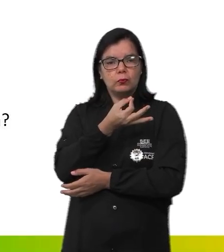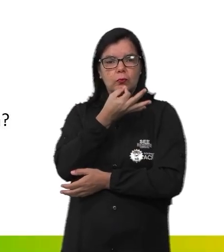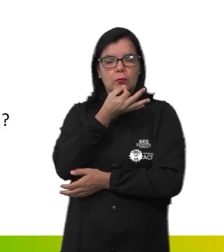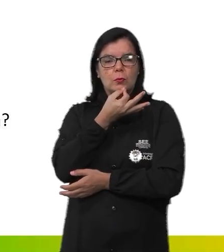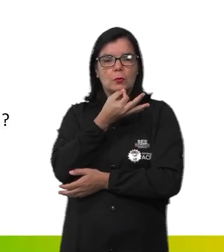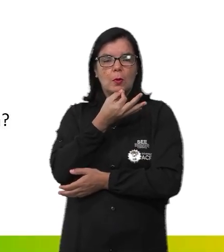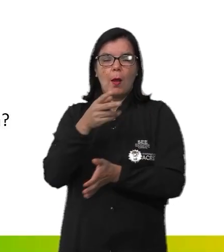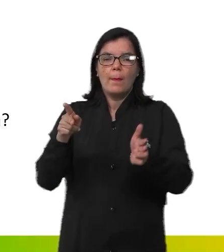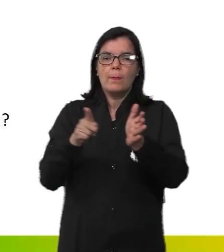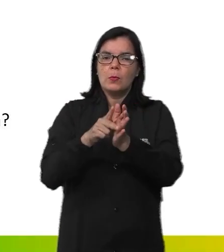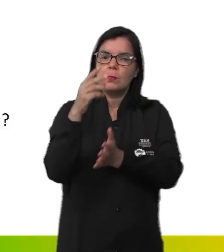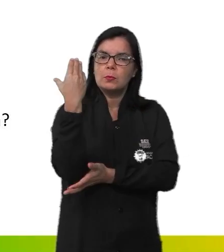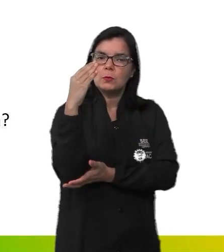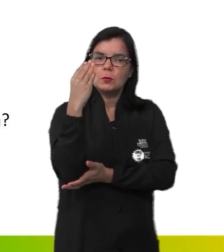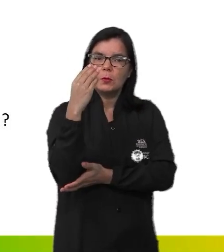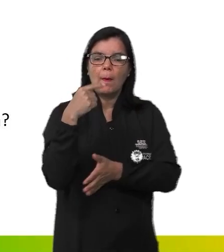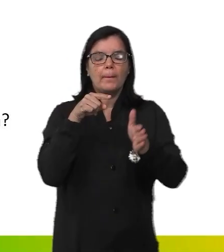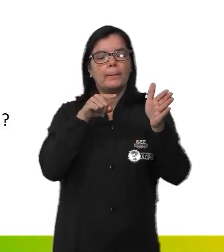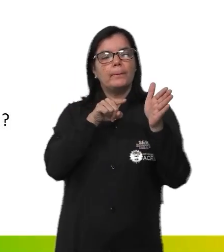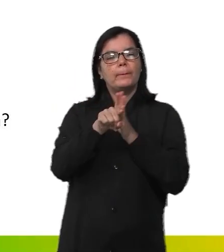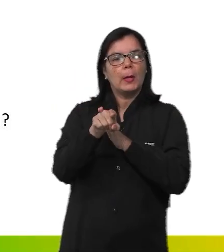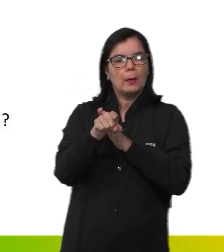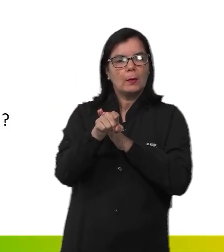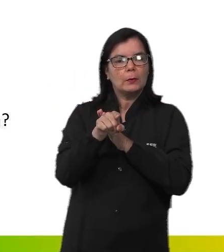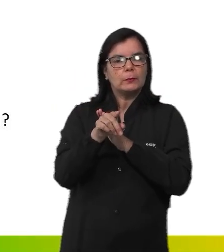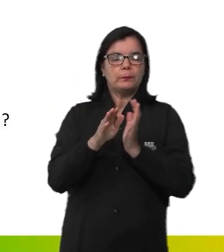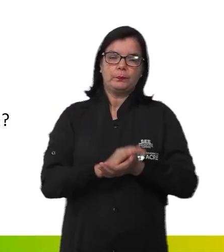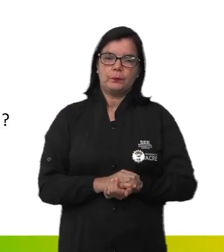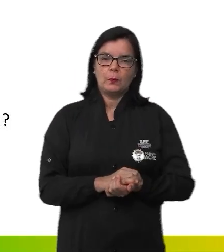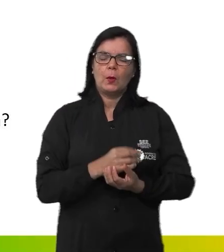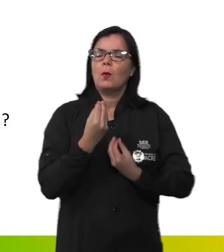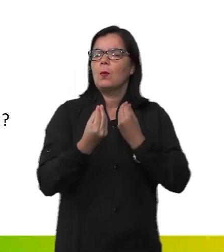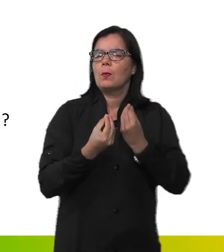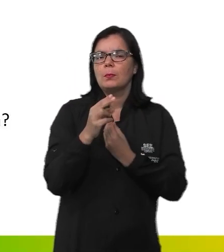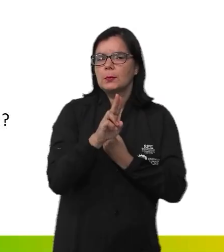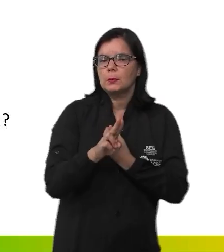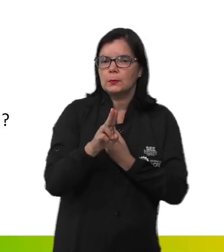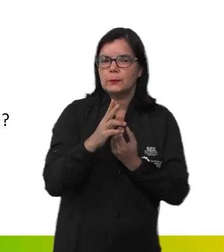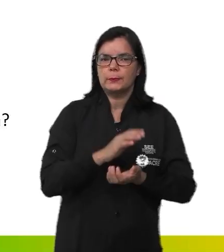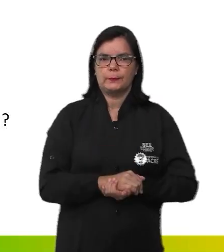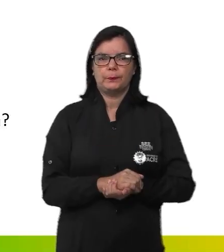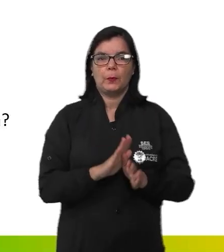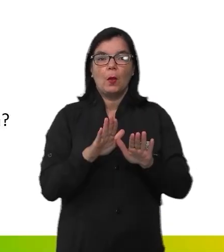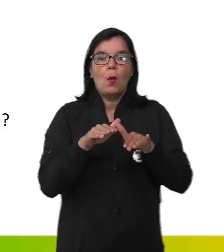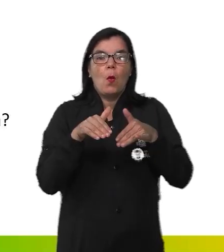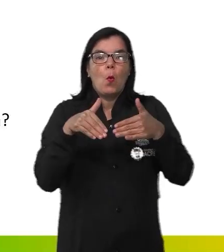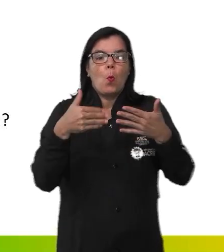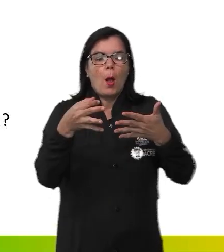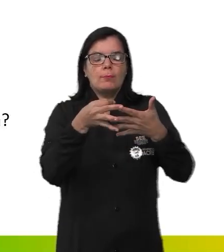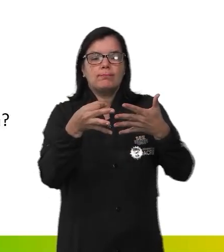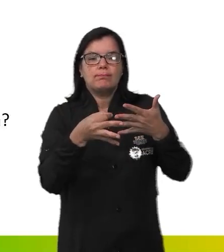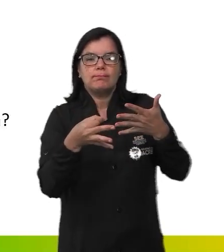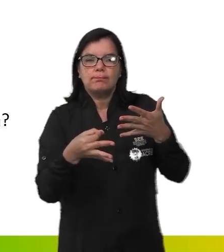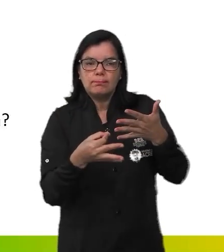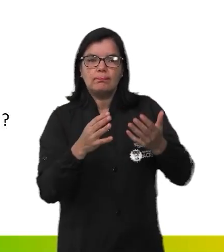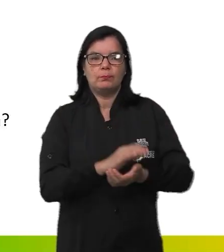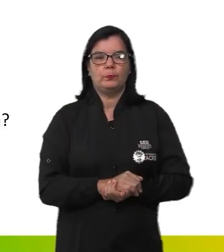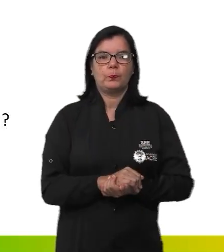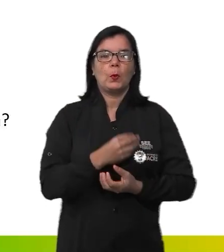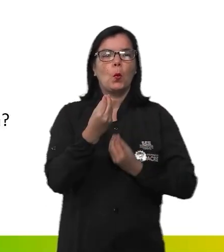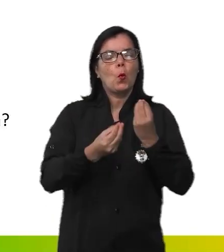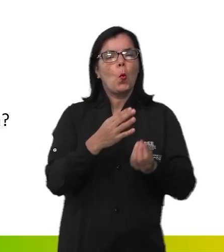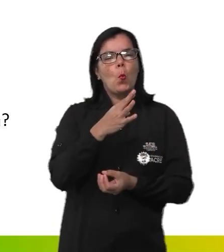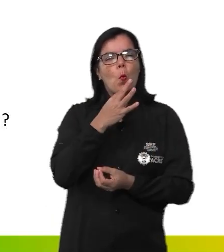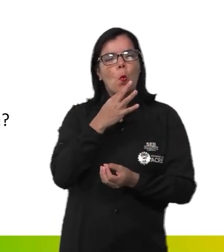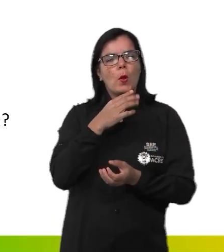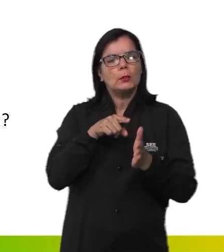ciência. Então, ela começa a fazer perguntas, tipo, como ela funciona? Quais são os seus fundamentos? Como o